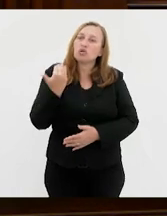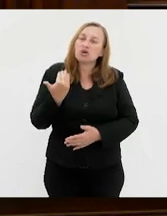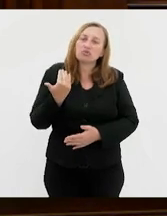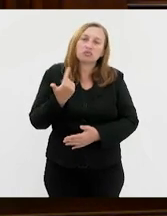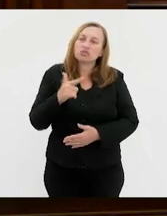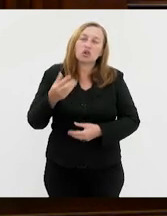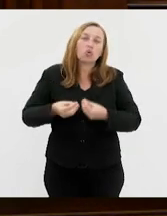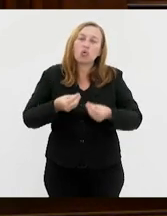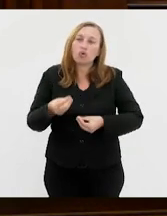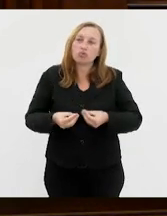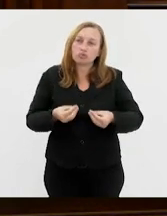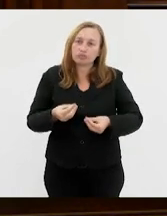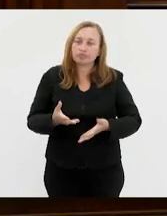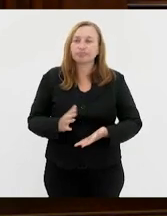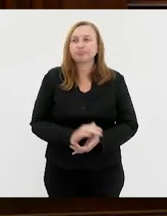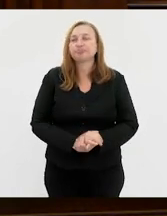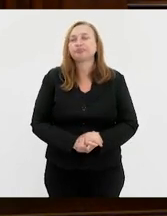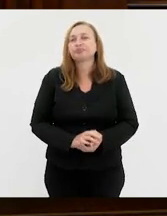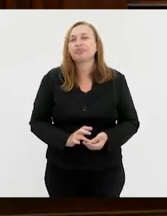Bom,